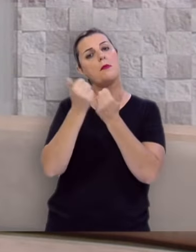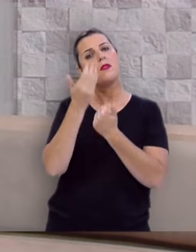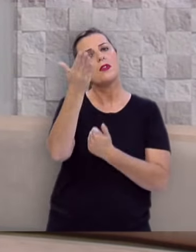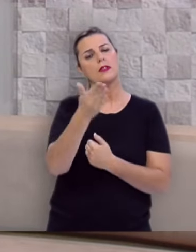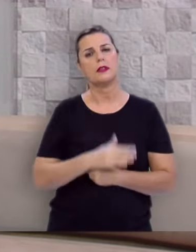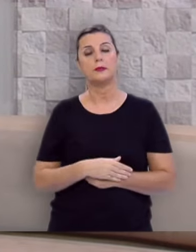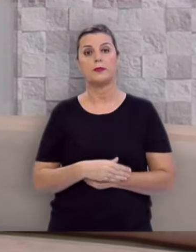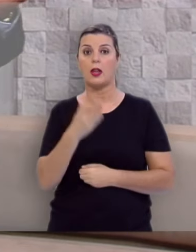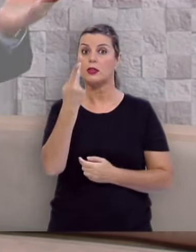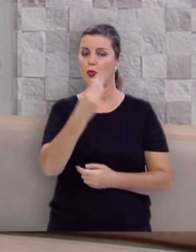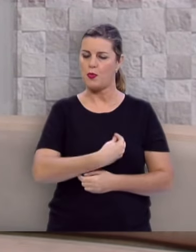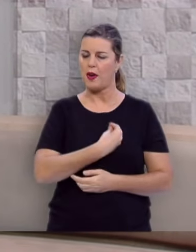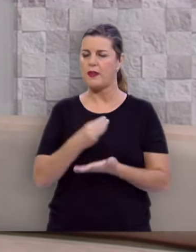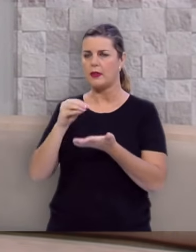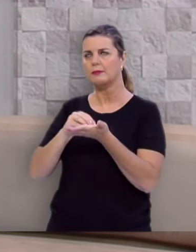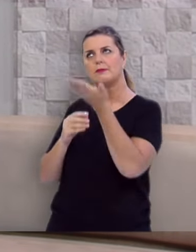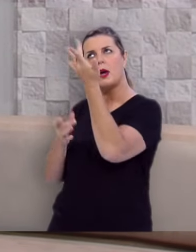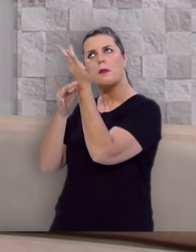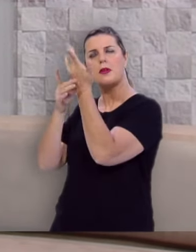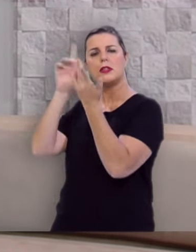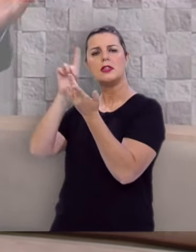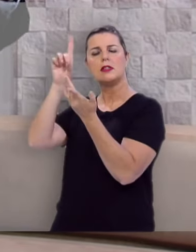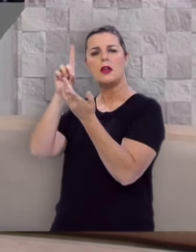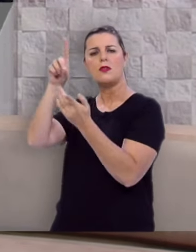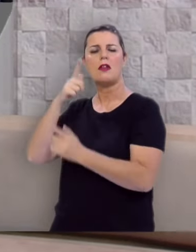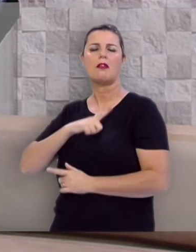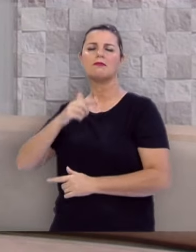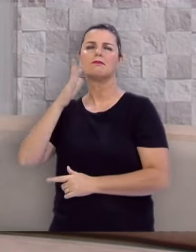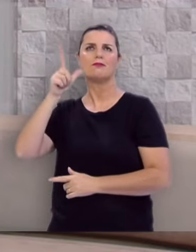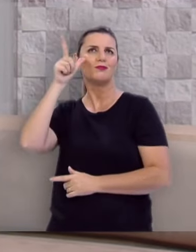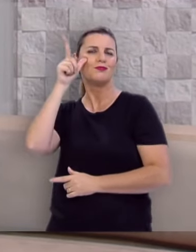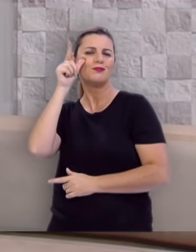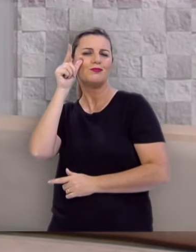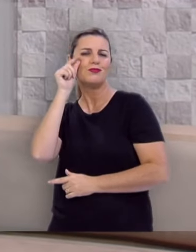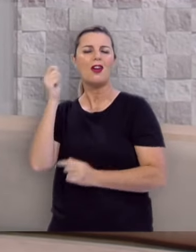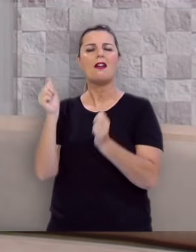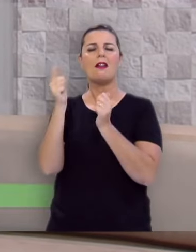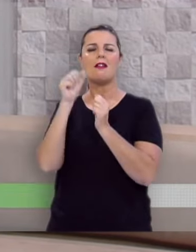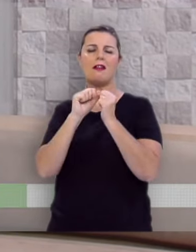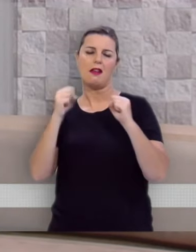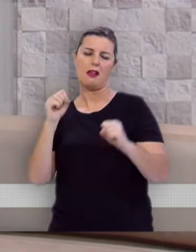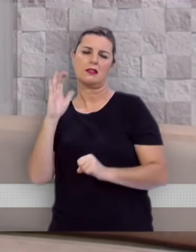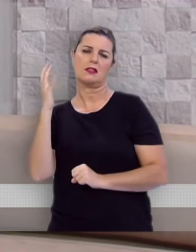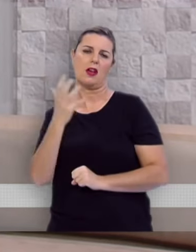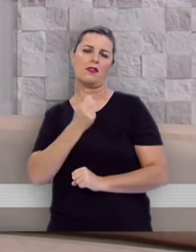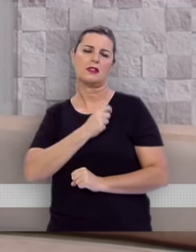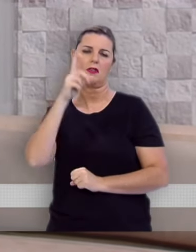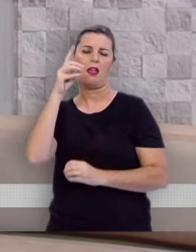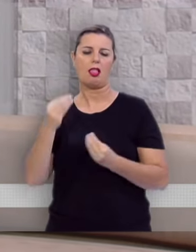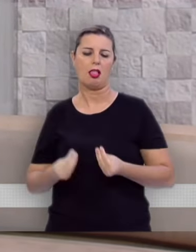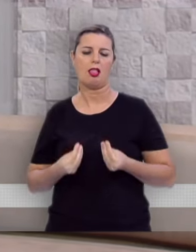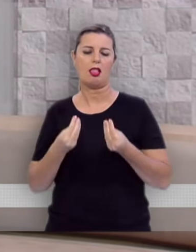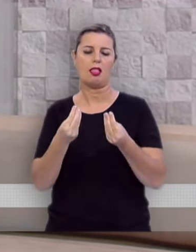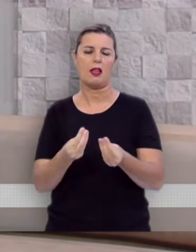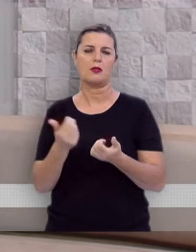com você. Quero colocar sua vida nas mãos de Deus, para que você se deleite nesta grande salvação que Ele